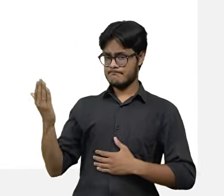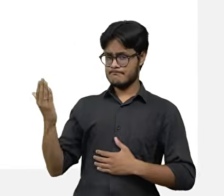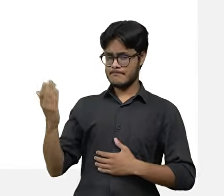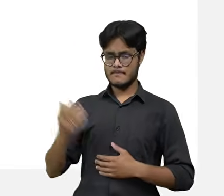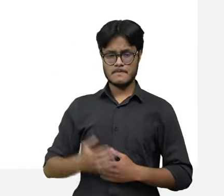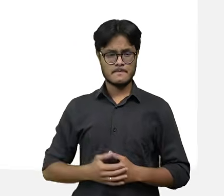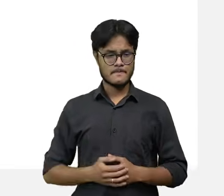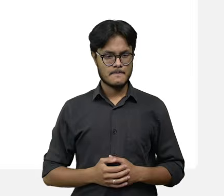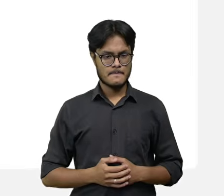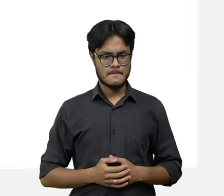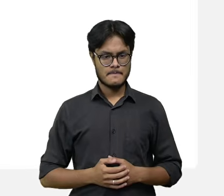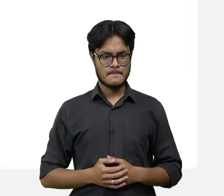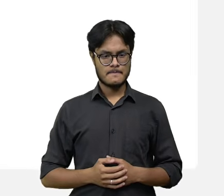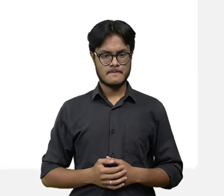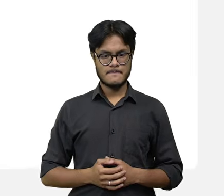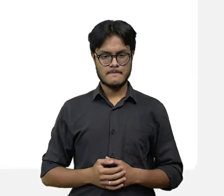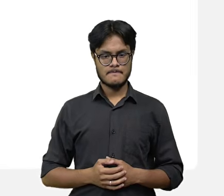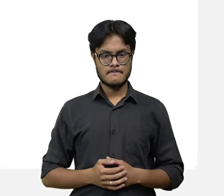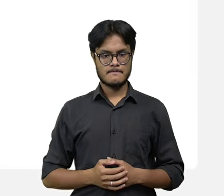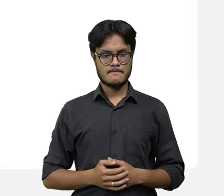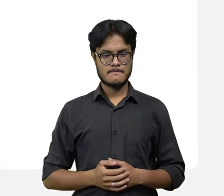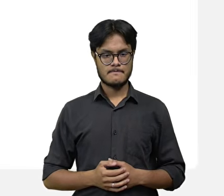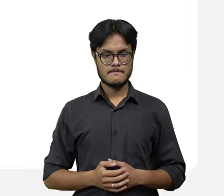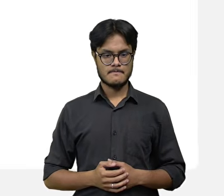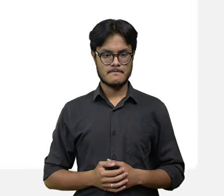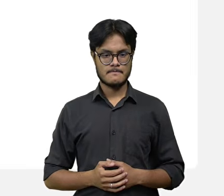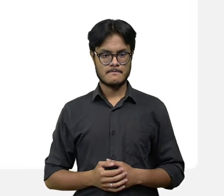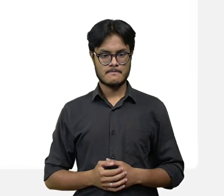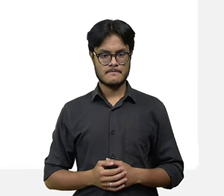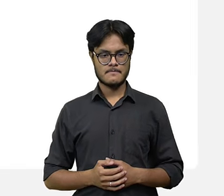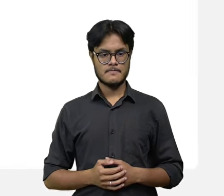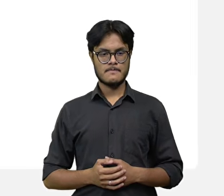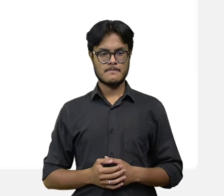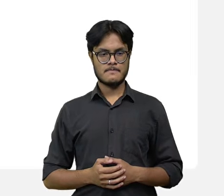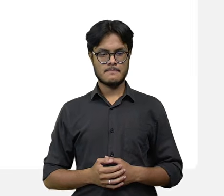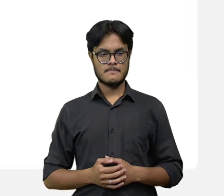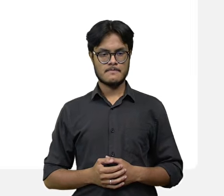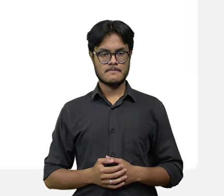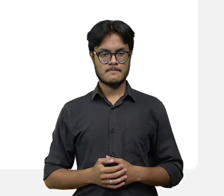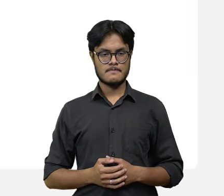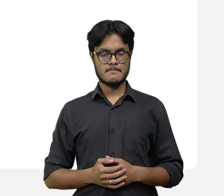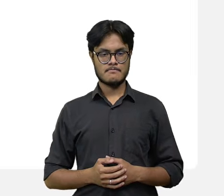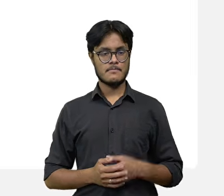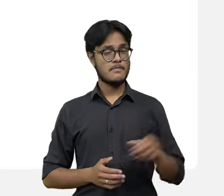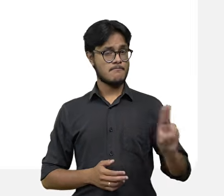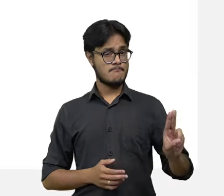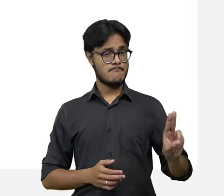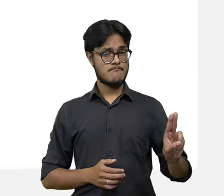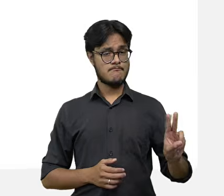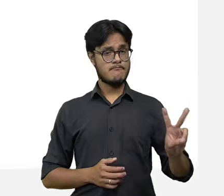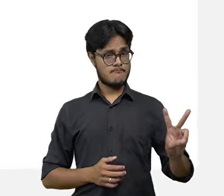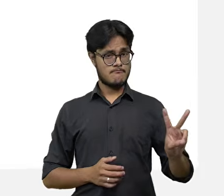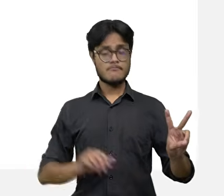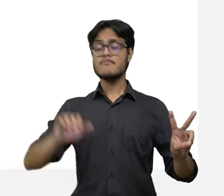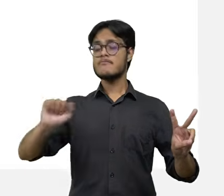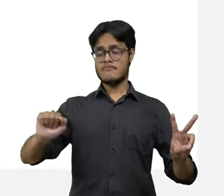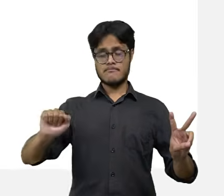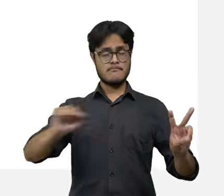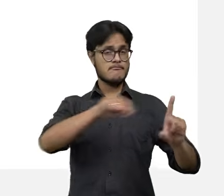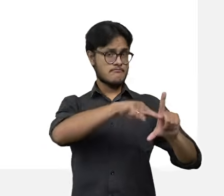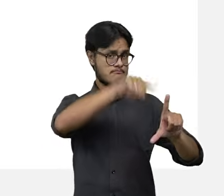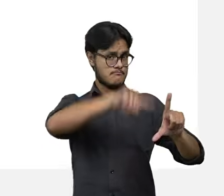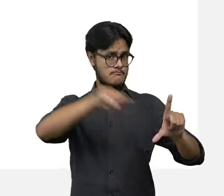aqui o gráfico, ó, o gráfico do voltímetro e o gráfico do amperímetro.